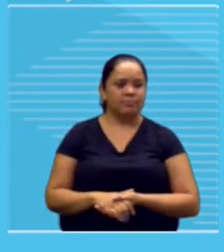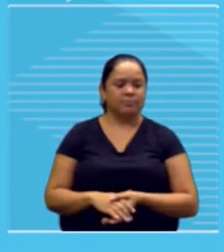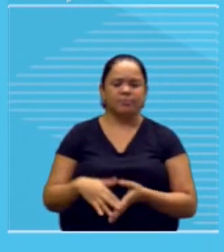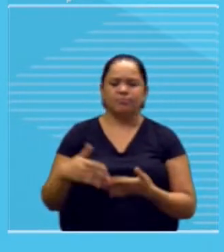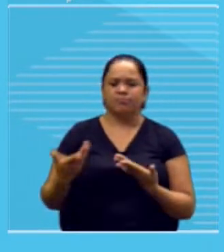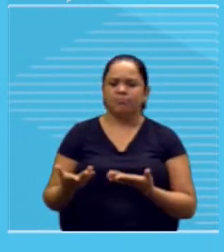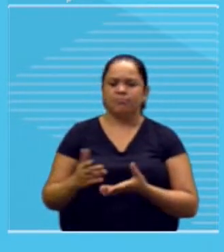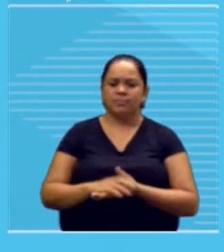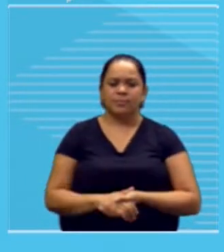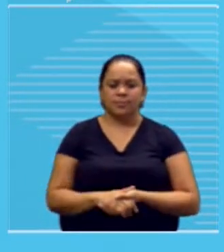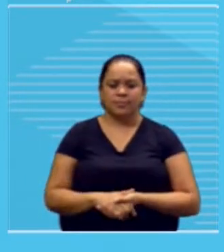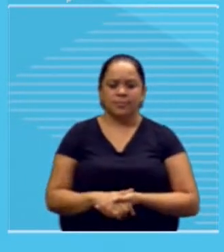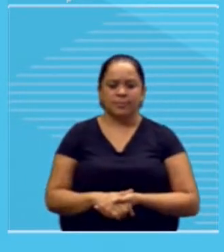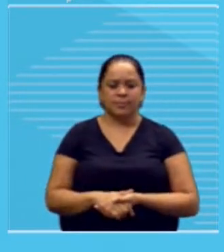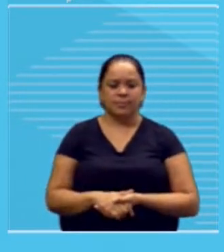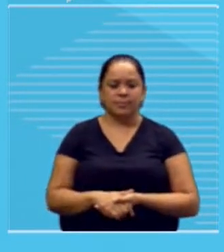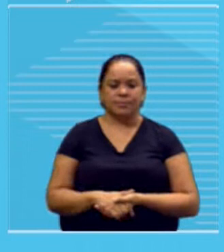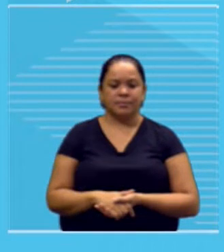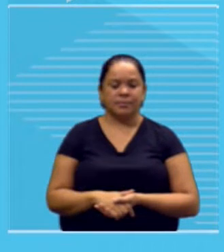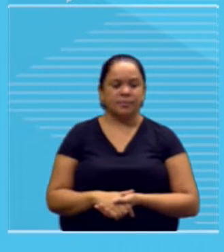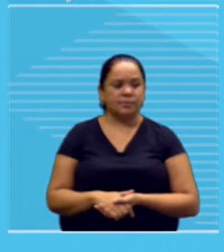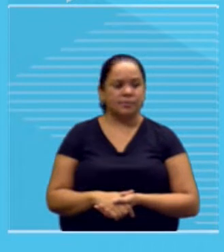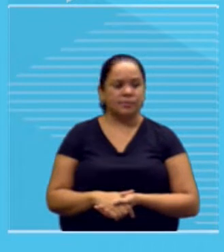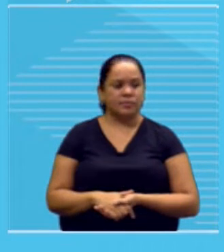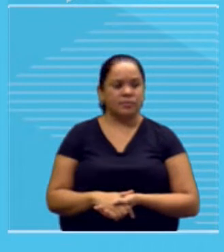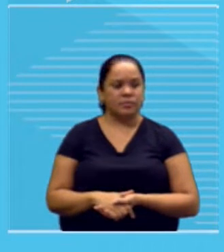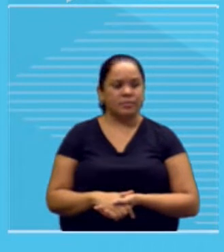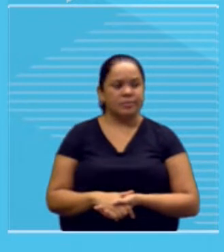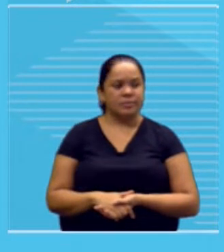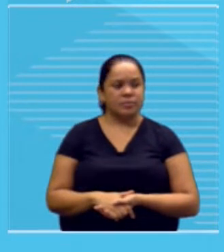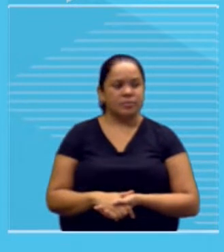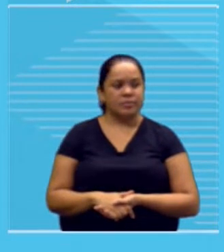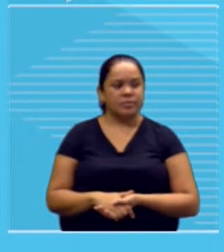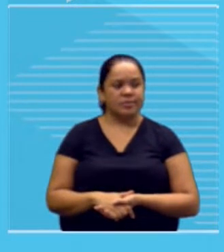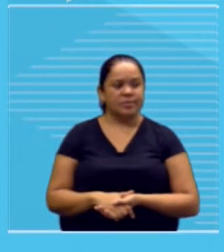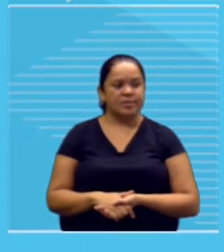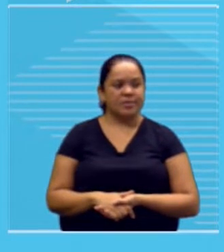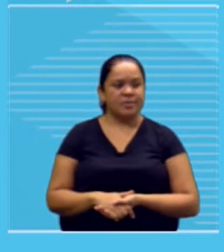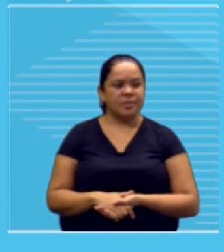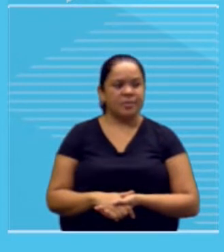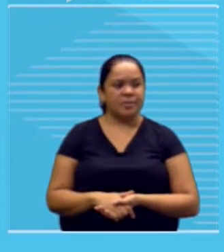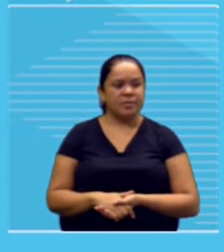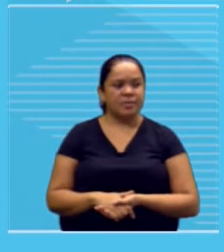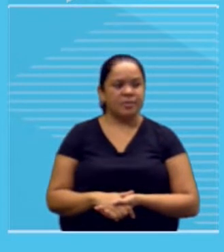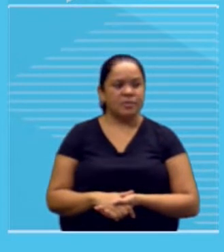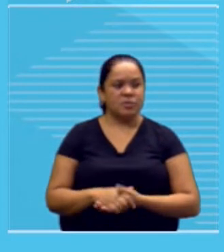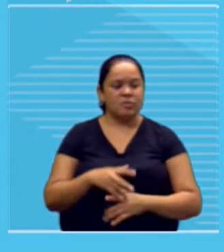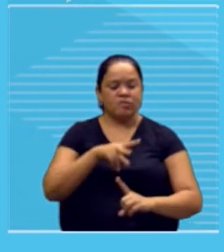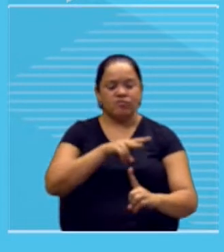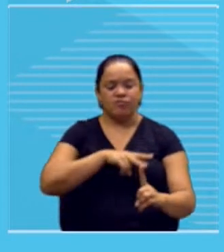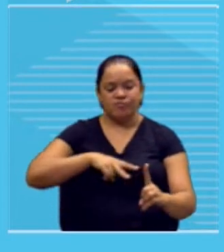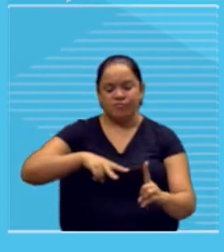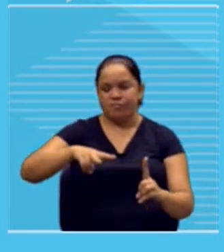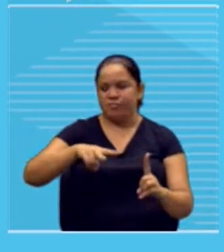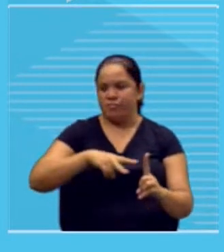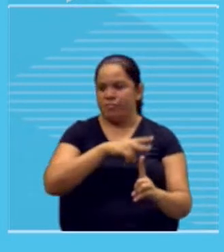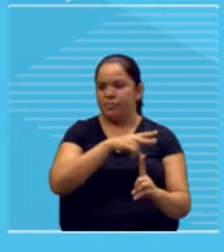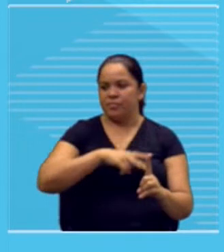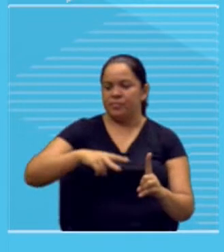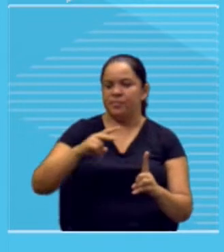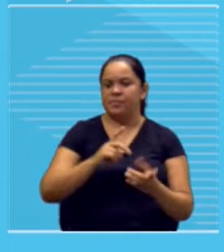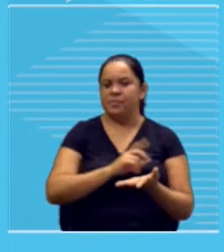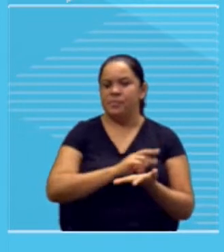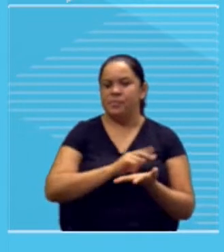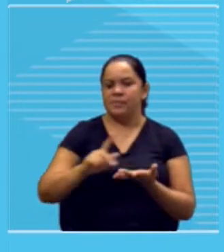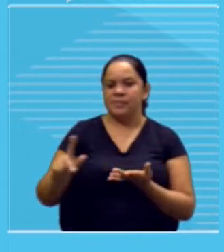audiência para esse texto dos objetivos pontos de vista perspectivas diversas Quem